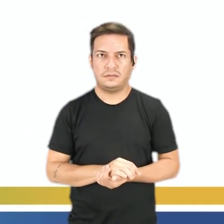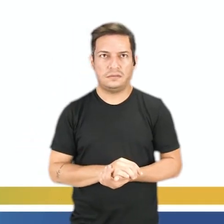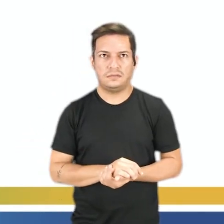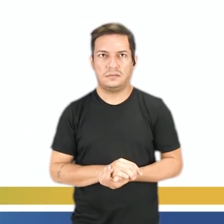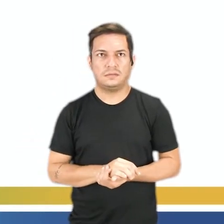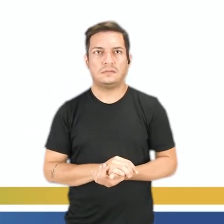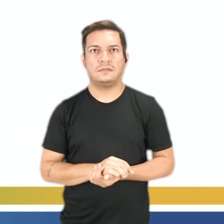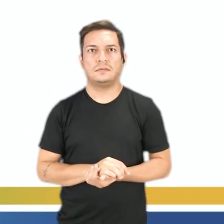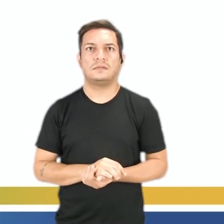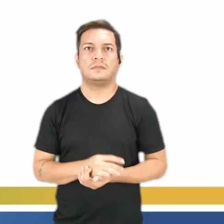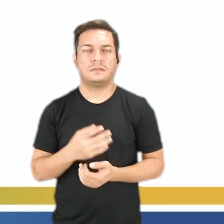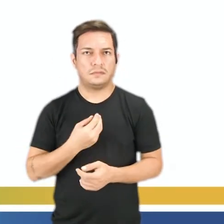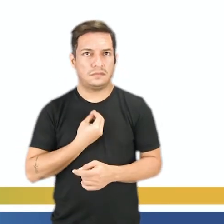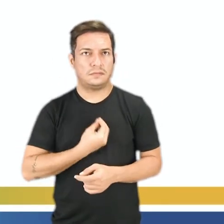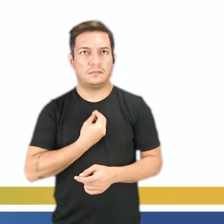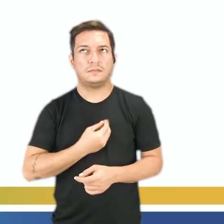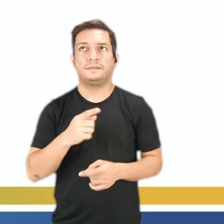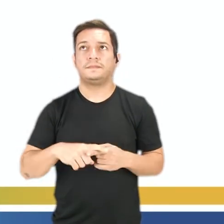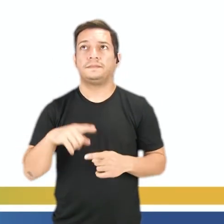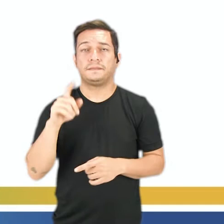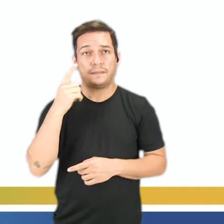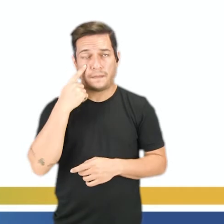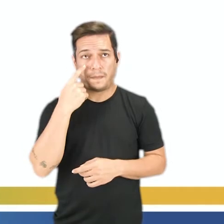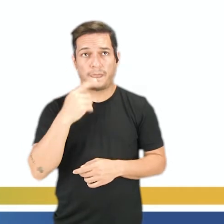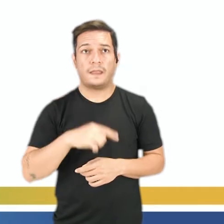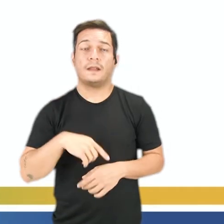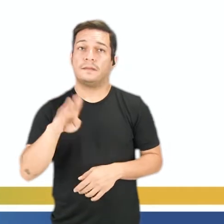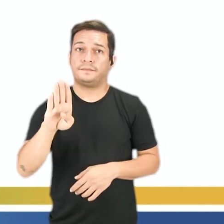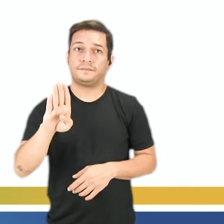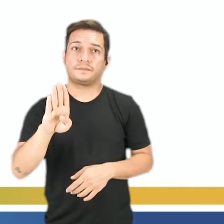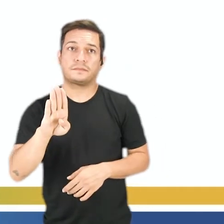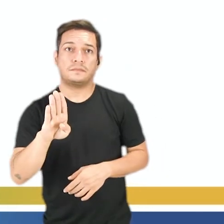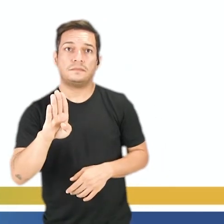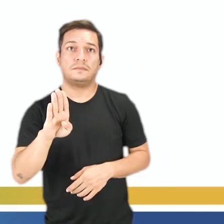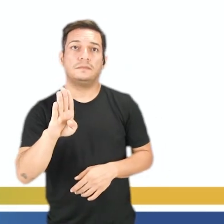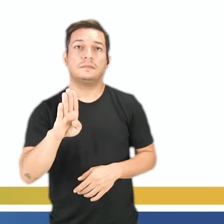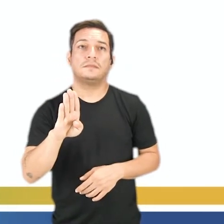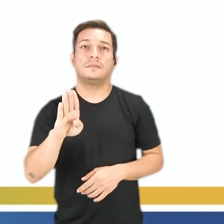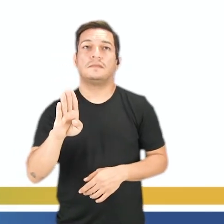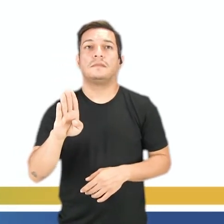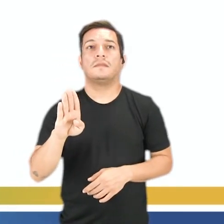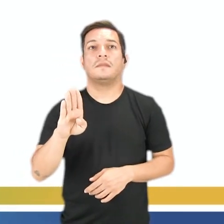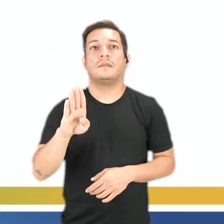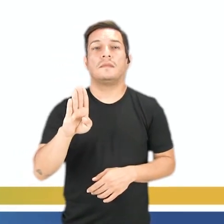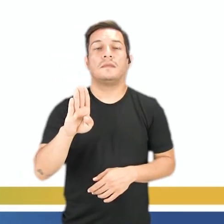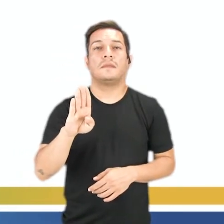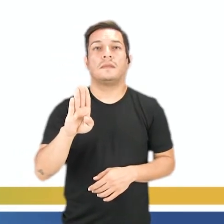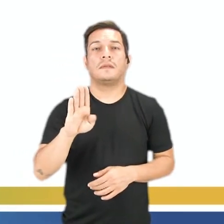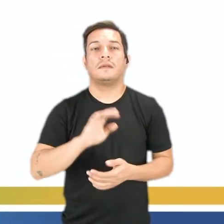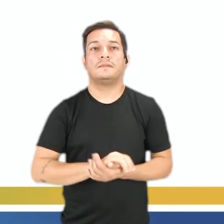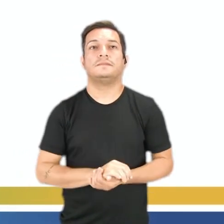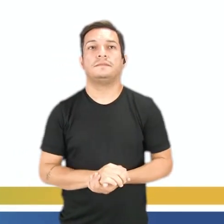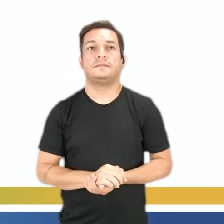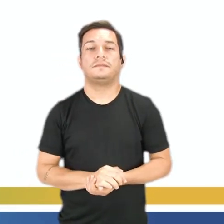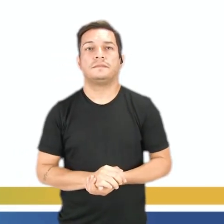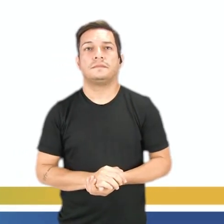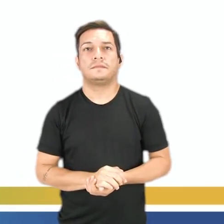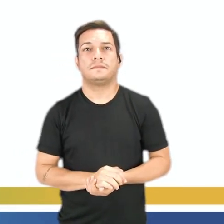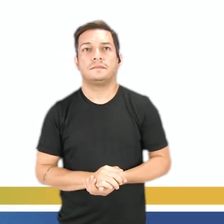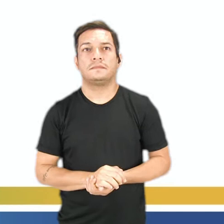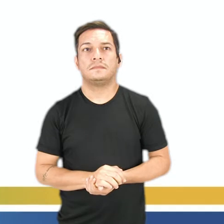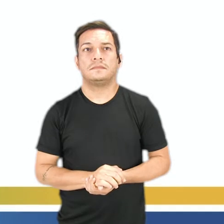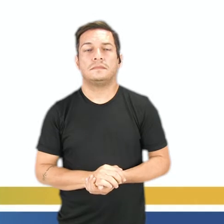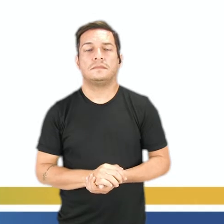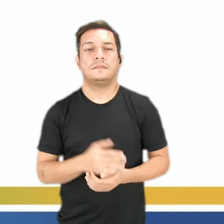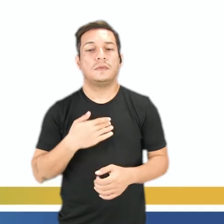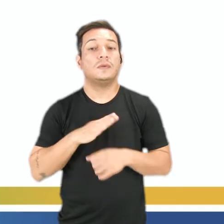verbo principal, tá no presente, então não pode ser essa aí. Letra B. I am helping my mother at home